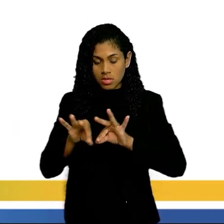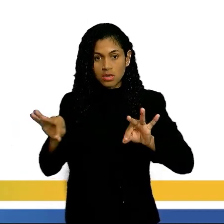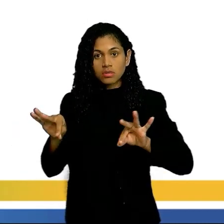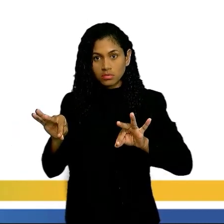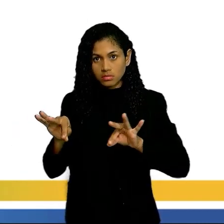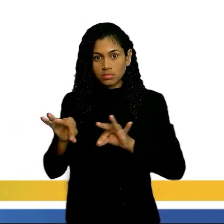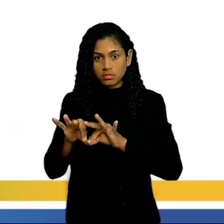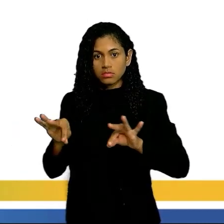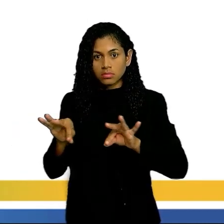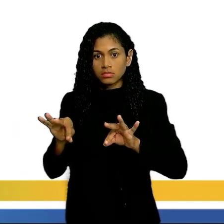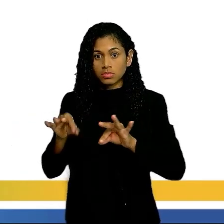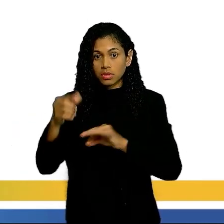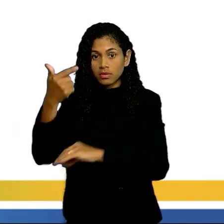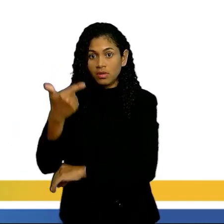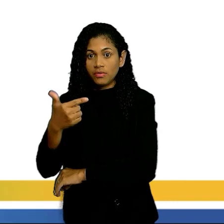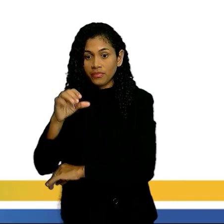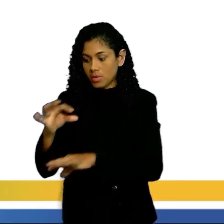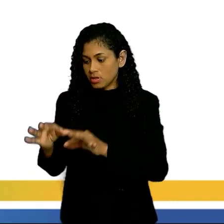topo tem